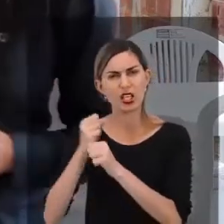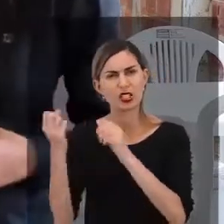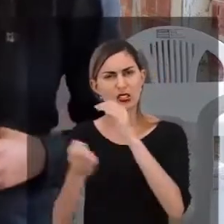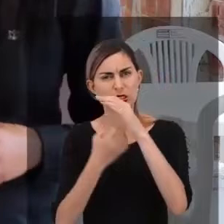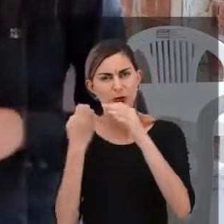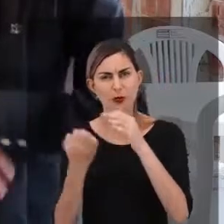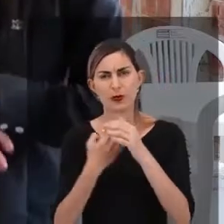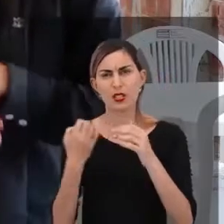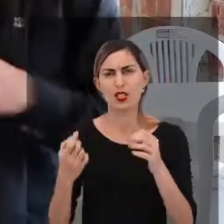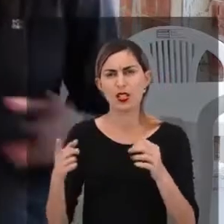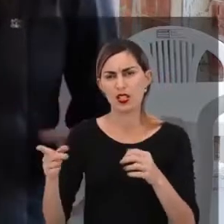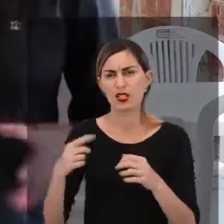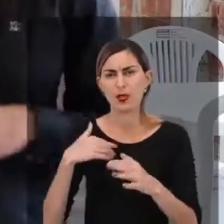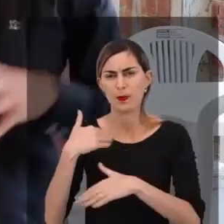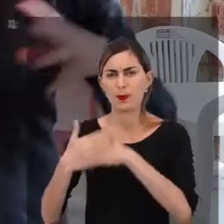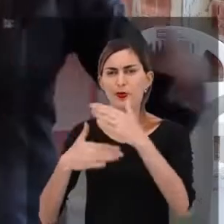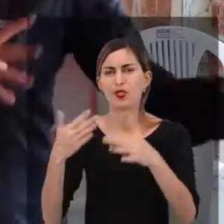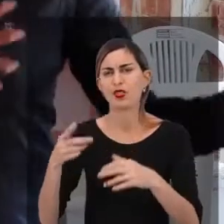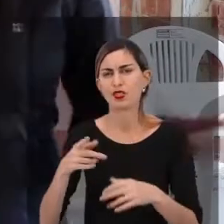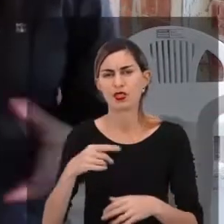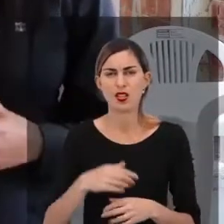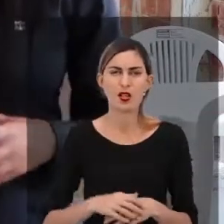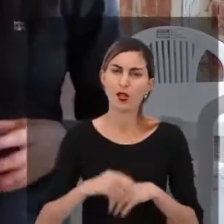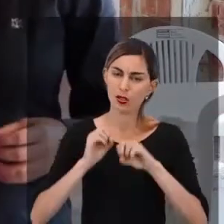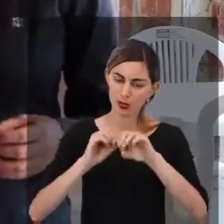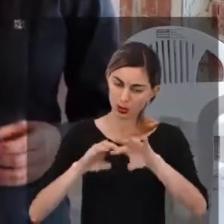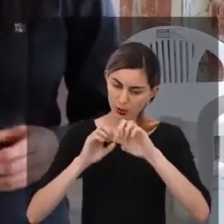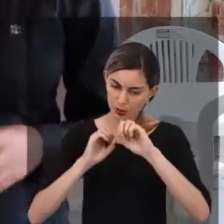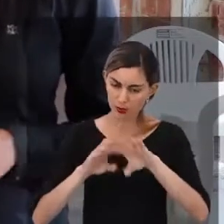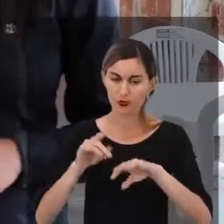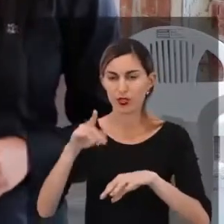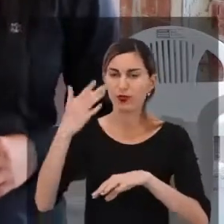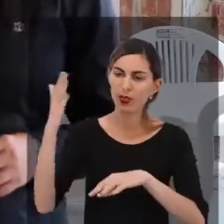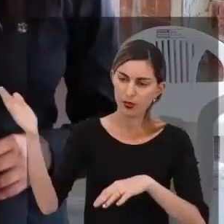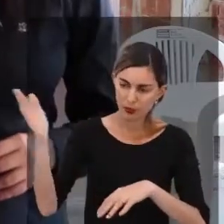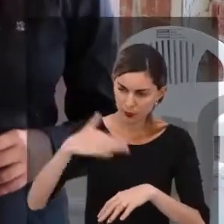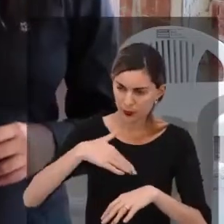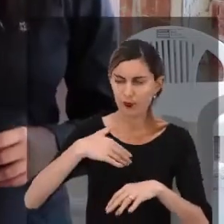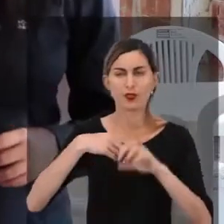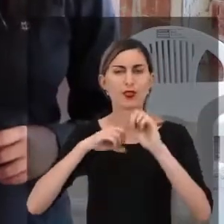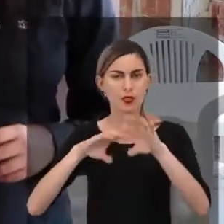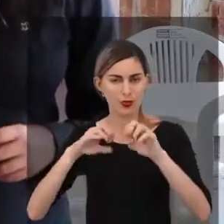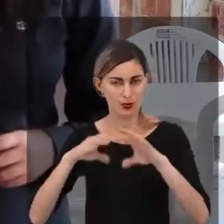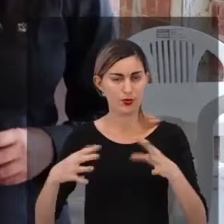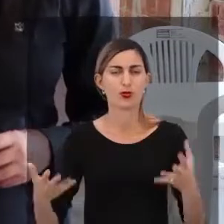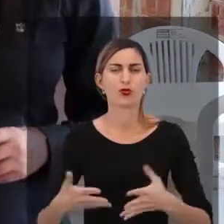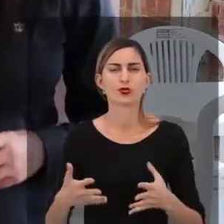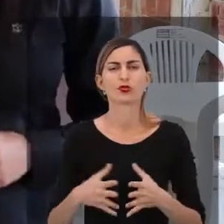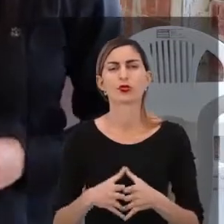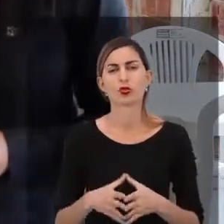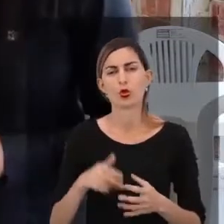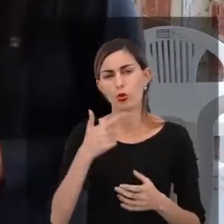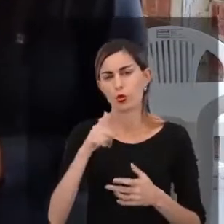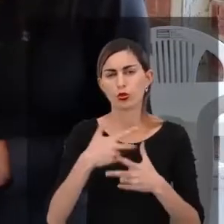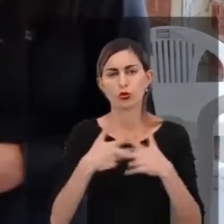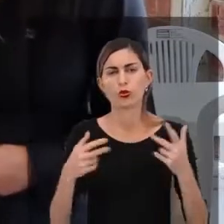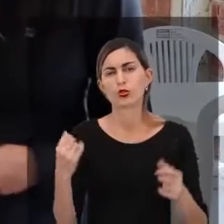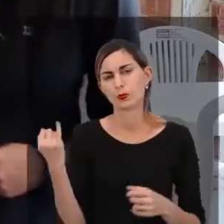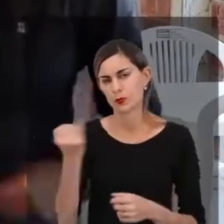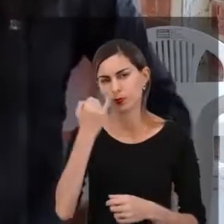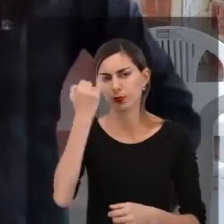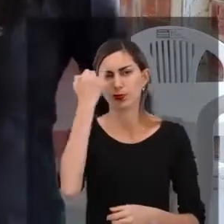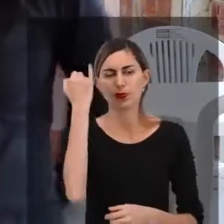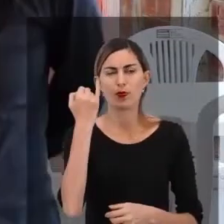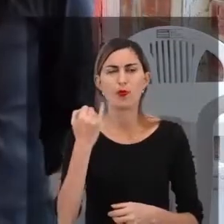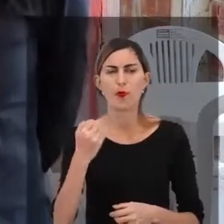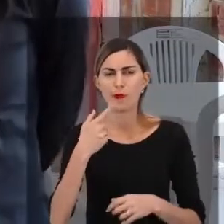30 anos de empresa. Quer fazer o que quer. E tá naquele procedimento antigo, isso é educação. Você vai ter que trazer ele para os dias atuais. Uma outra coisa